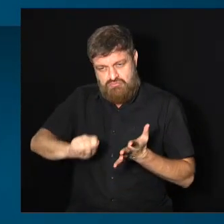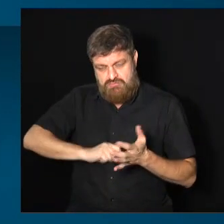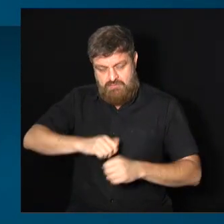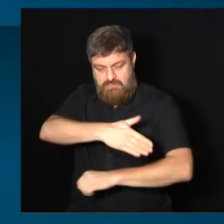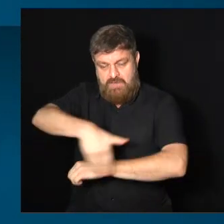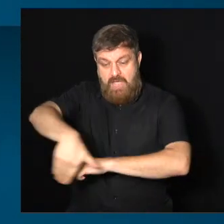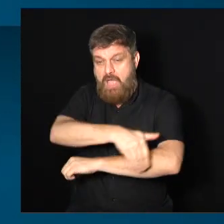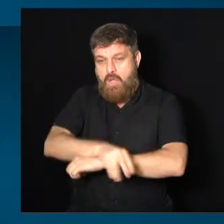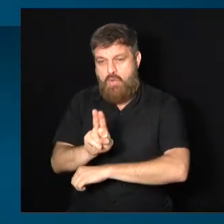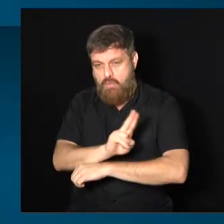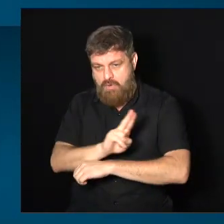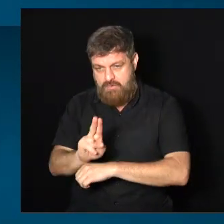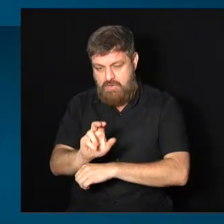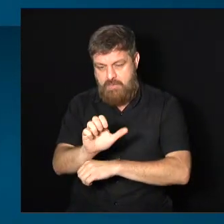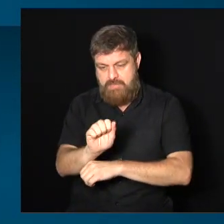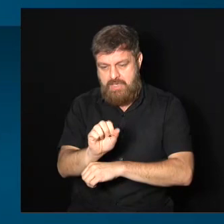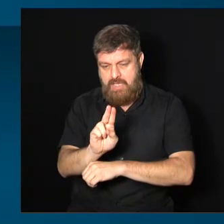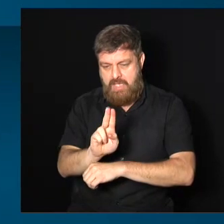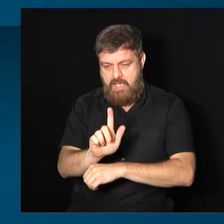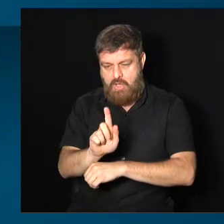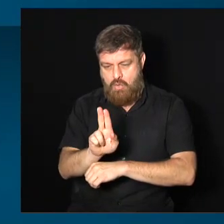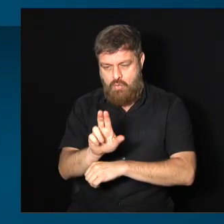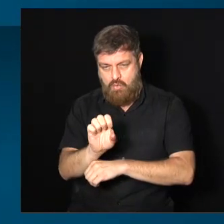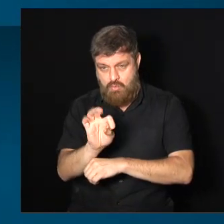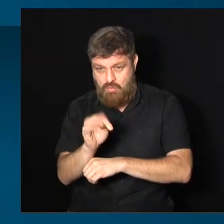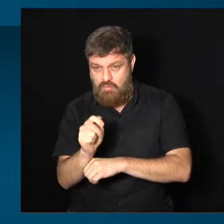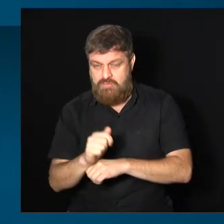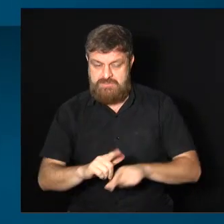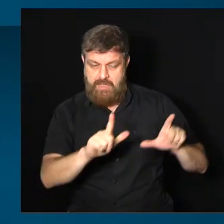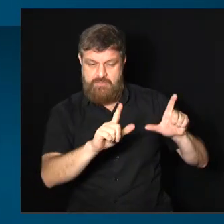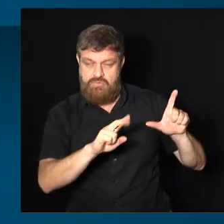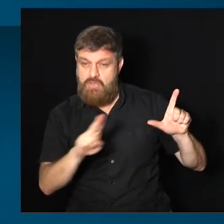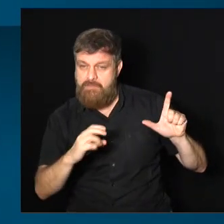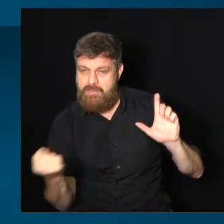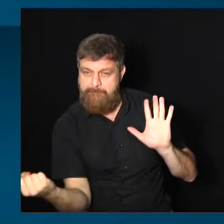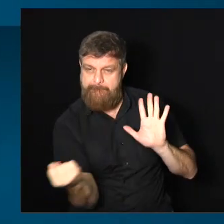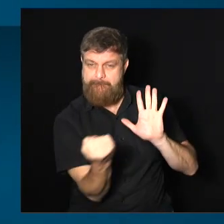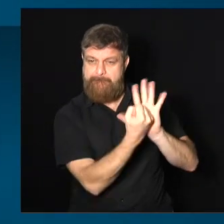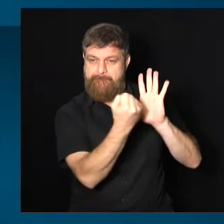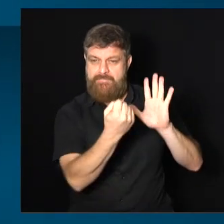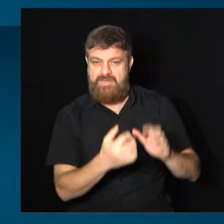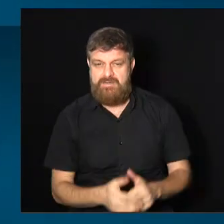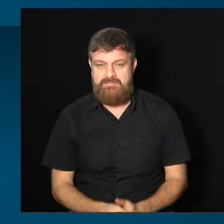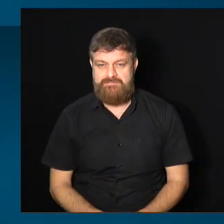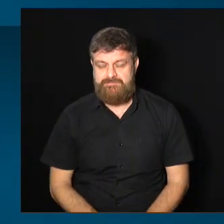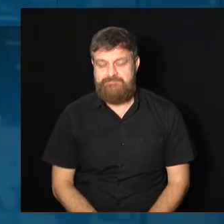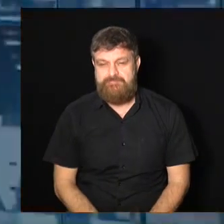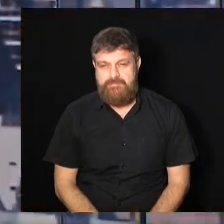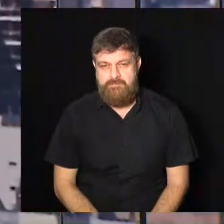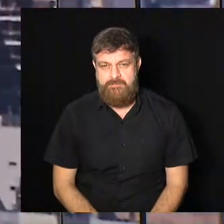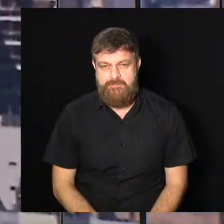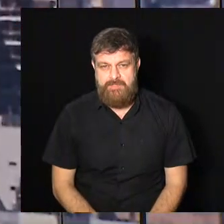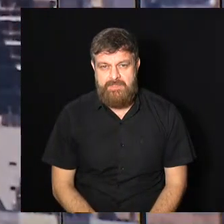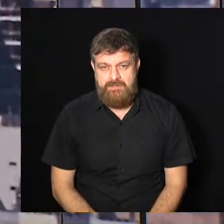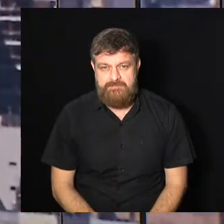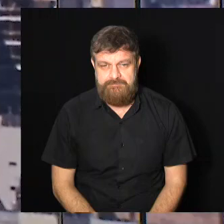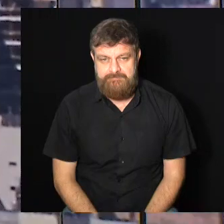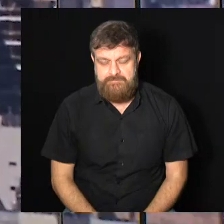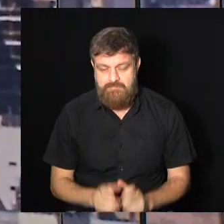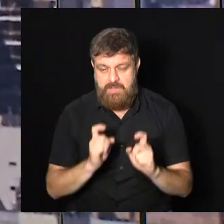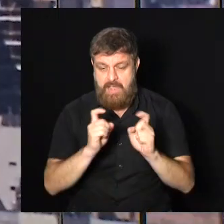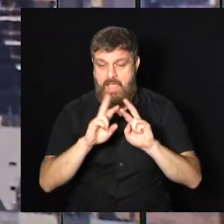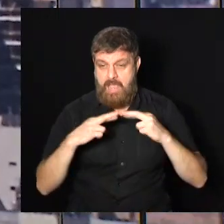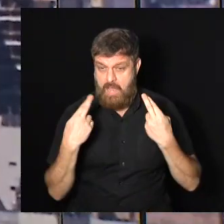Rua Augusta Bernardes Moreira a Rua 2 do loteamento Parque da Quaresmeira, em Campinas. A